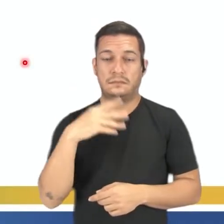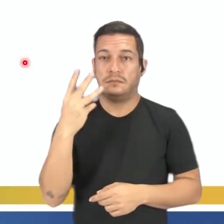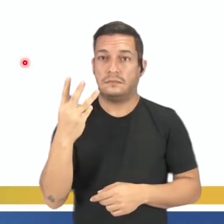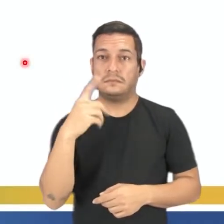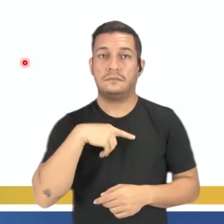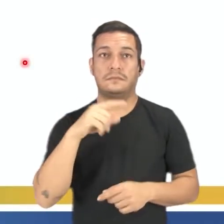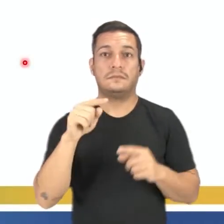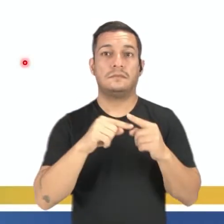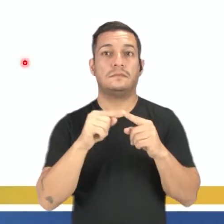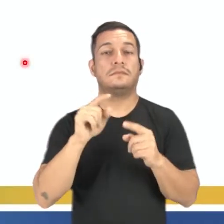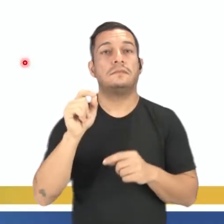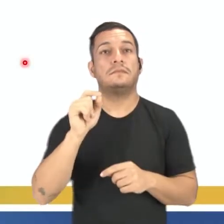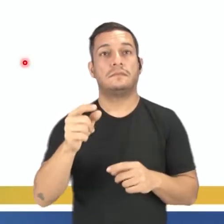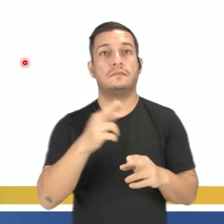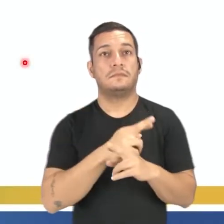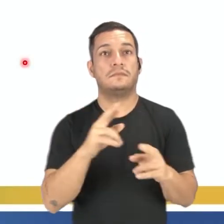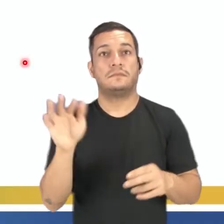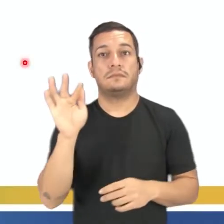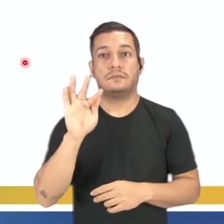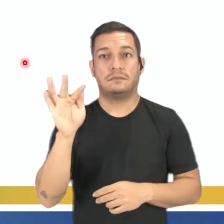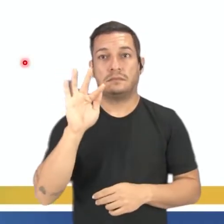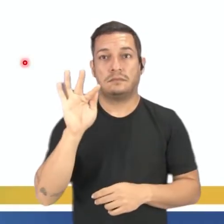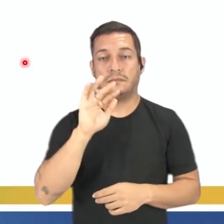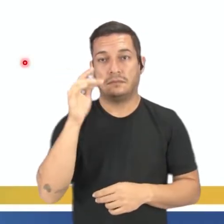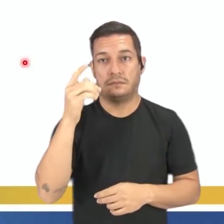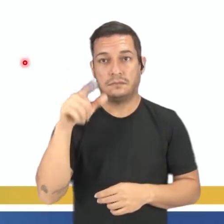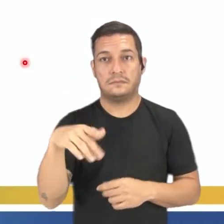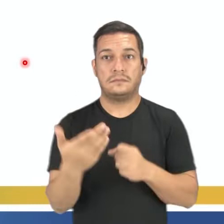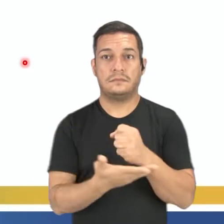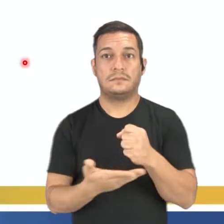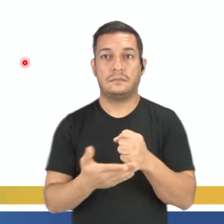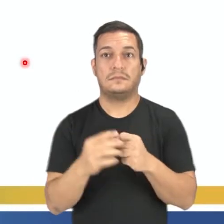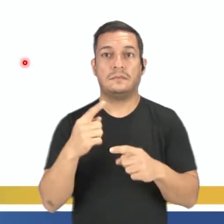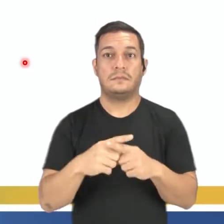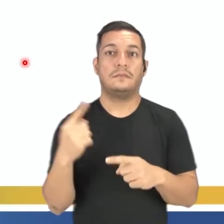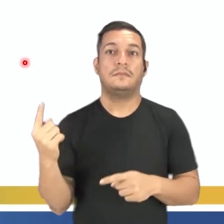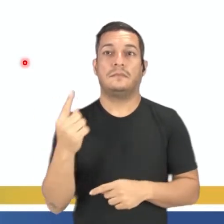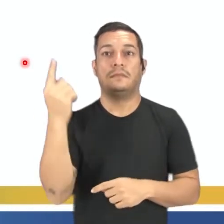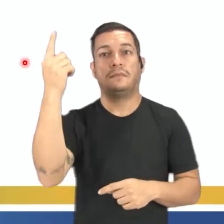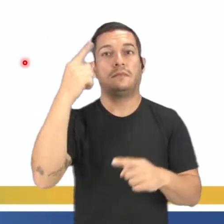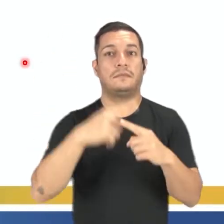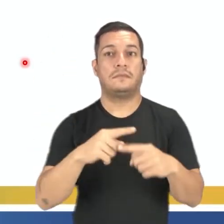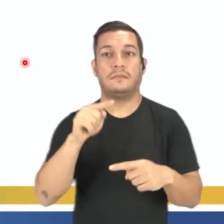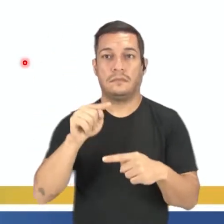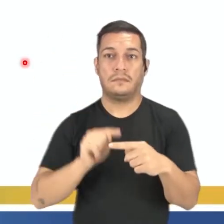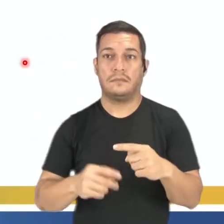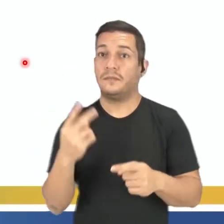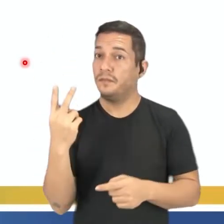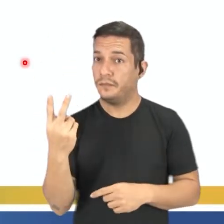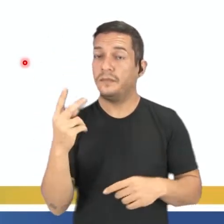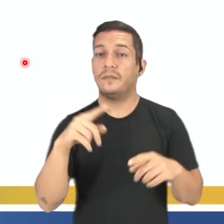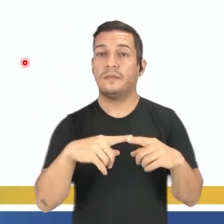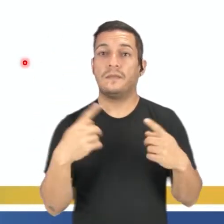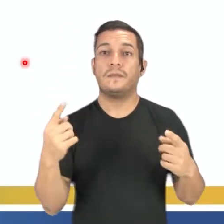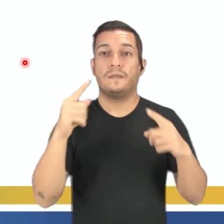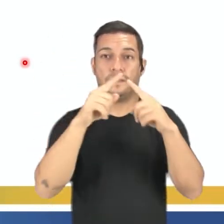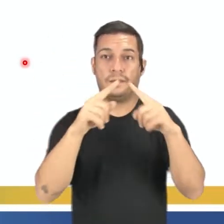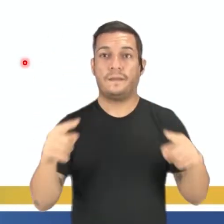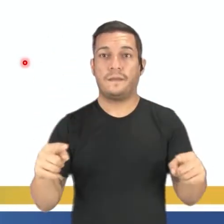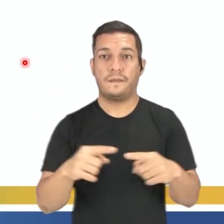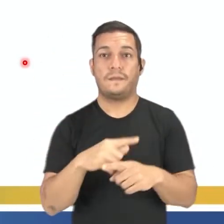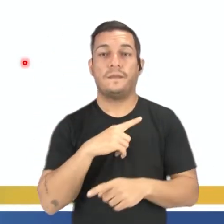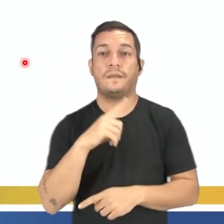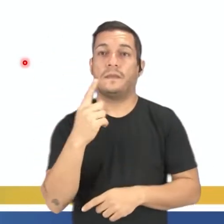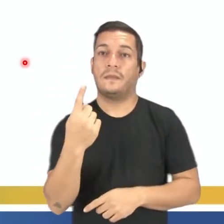dentro de sua relação, a fórmula base vezes altura dividido por 2. Porém, o triângulo